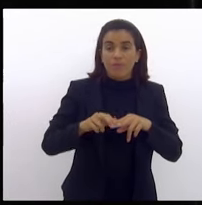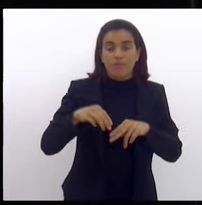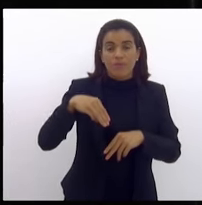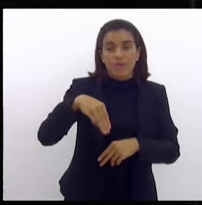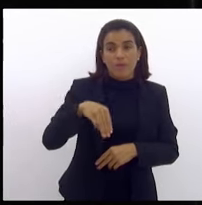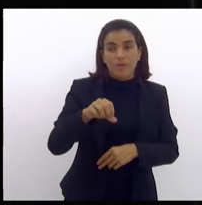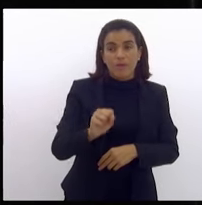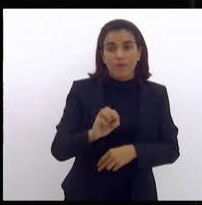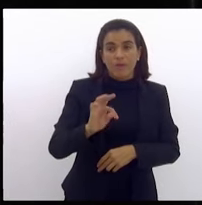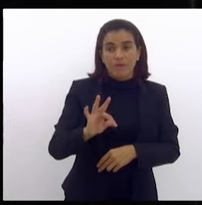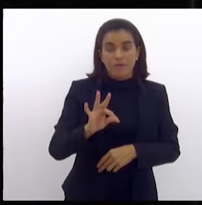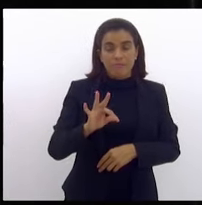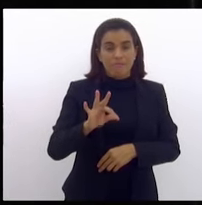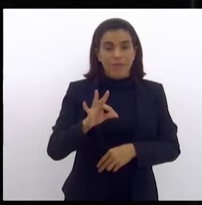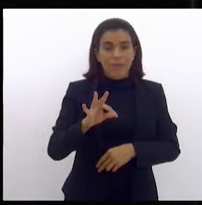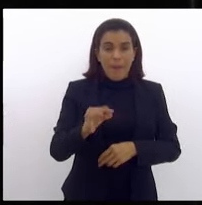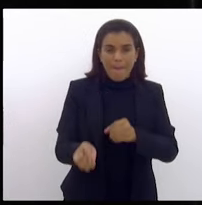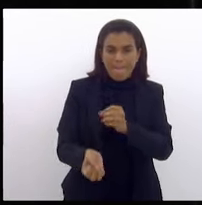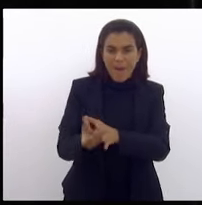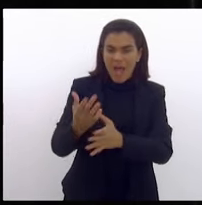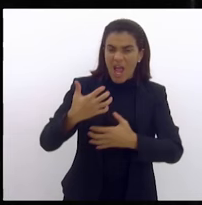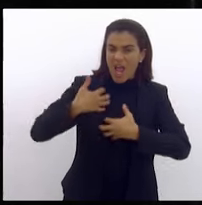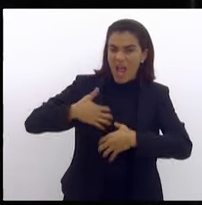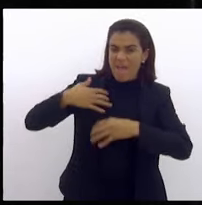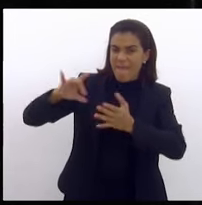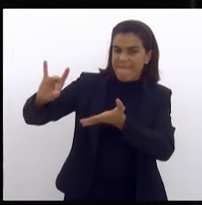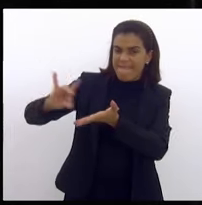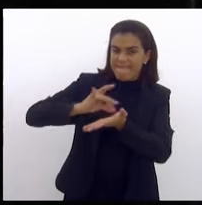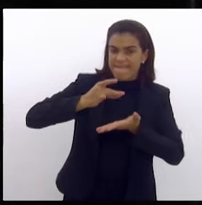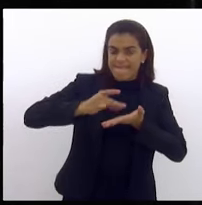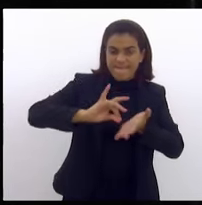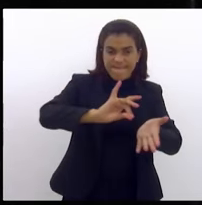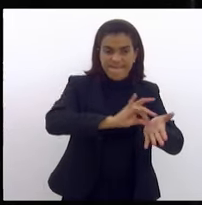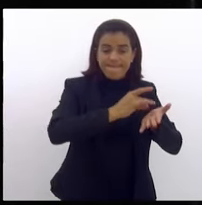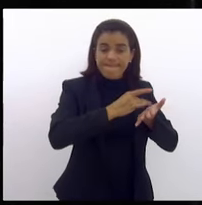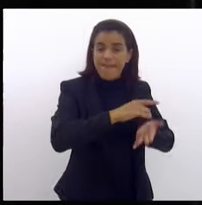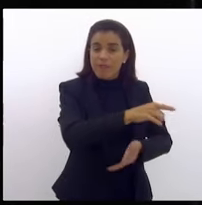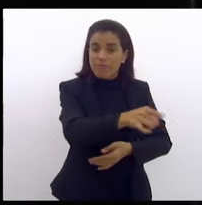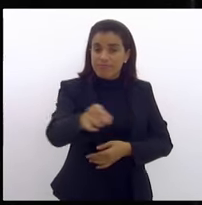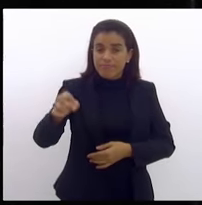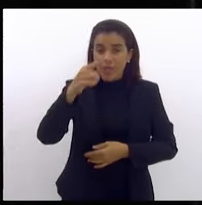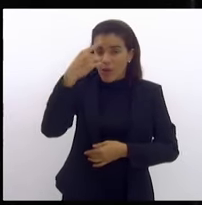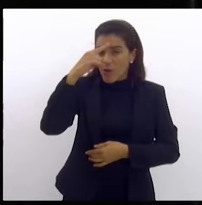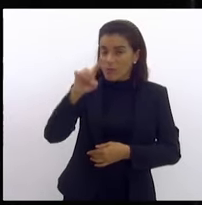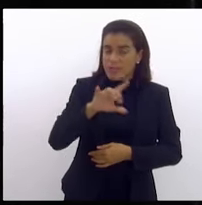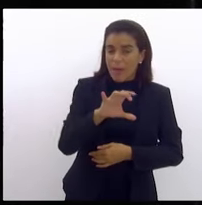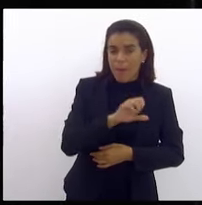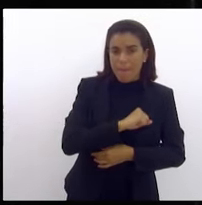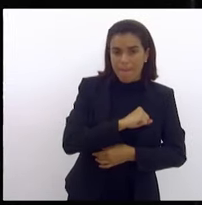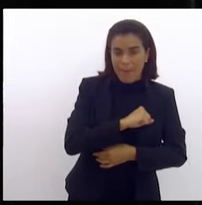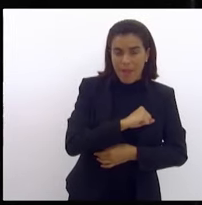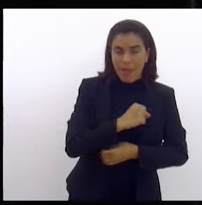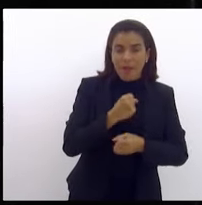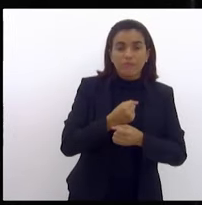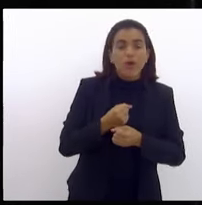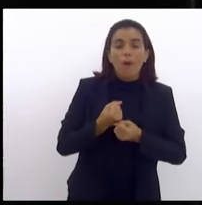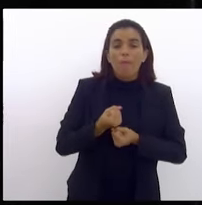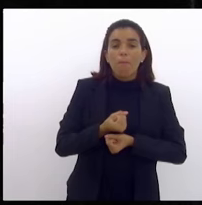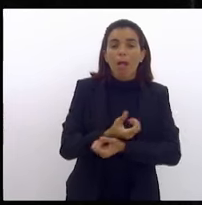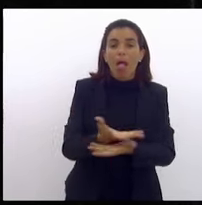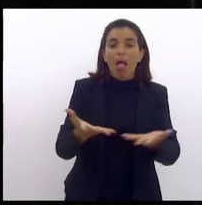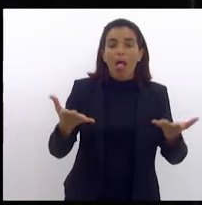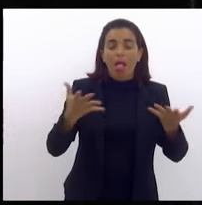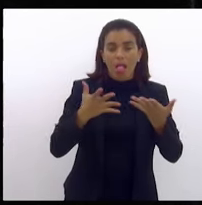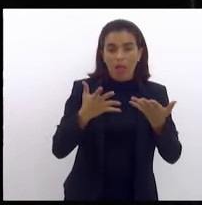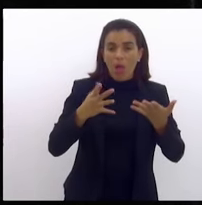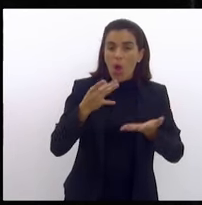MST causa tanto ódio naqueles que não sabem amar, naqueles que destilam ódio, naqueles